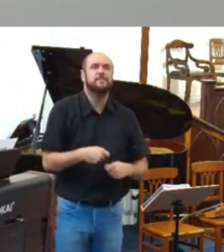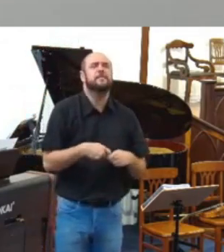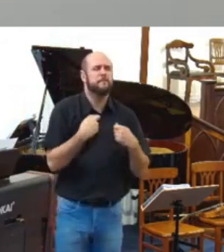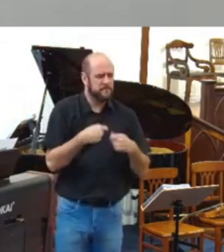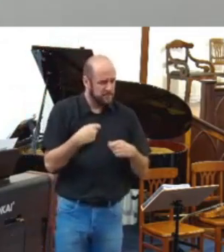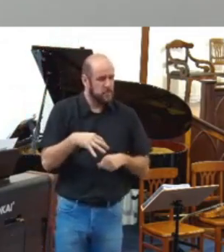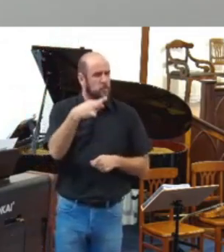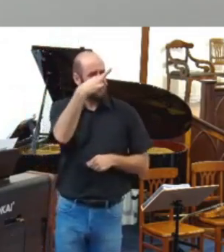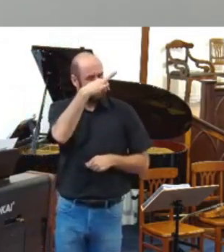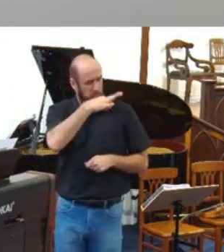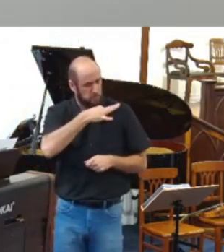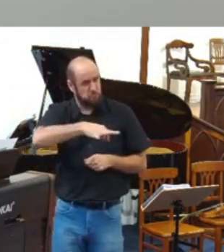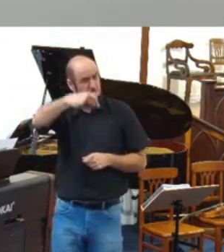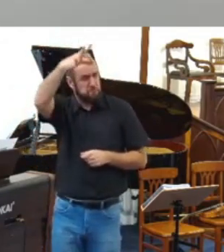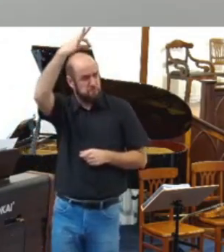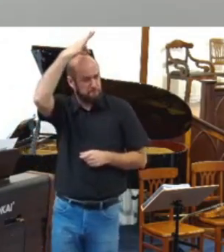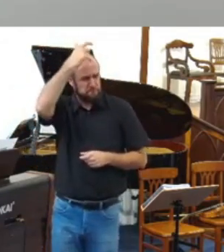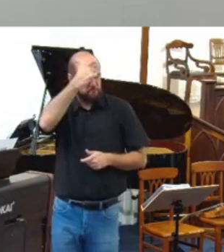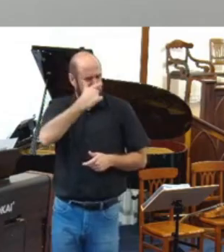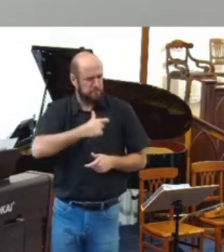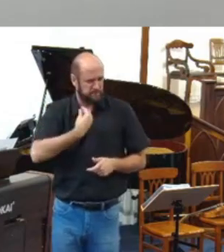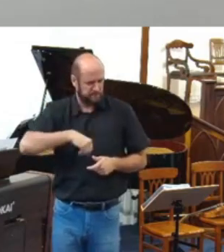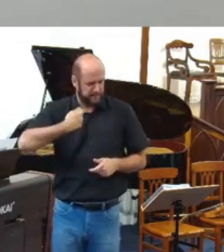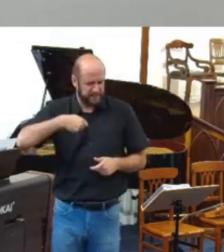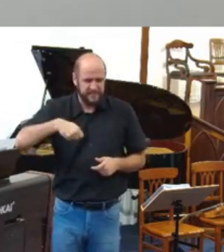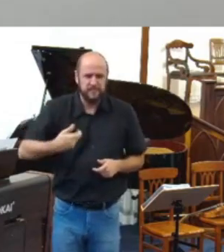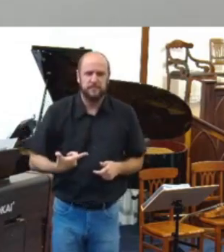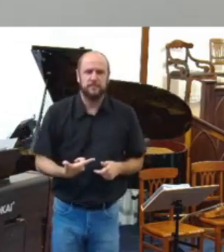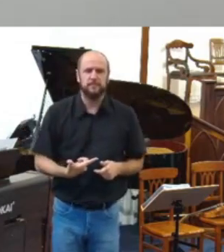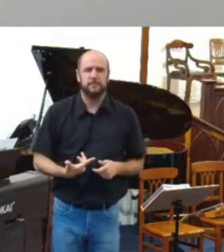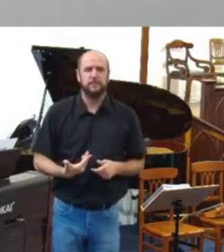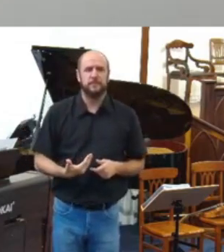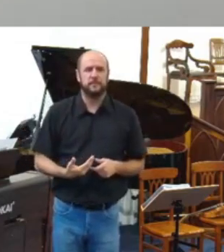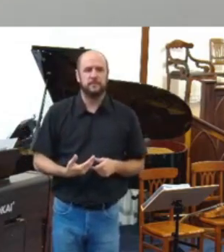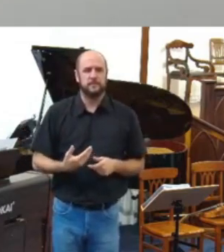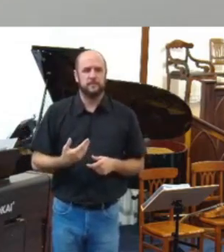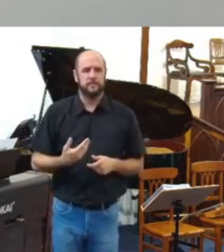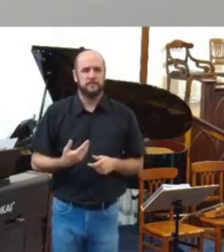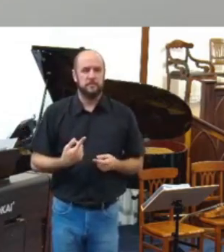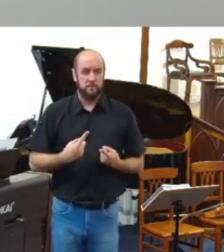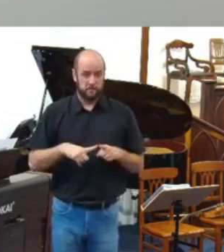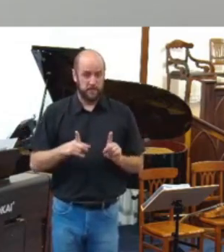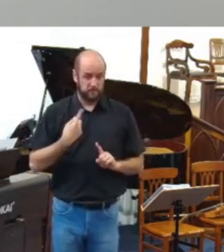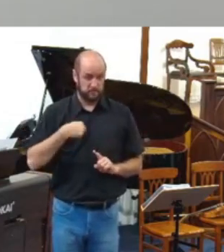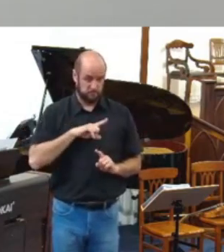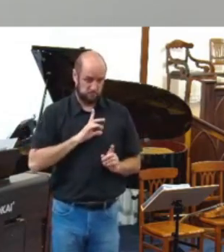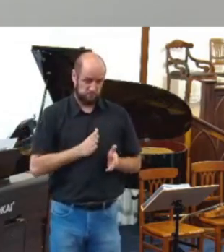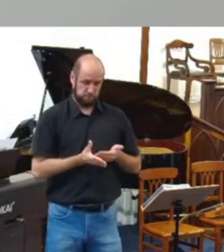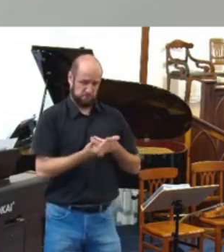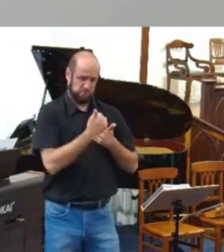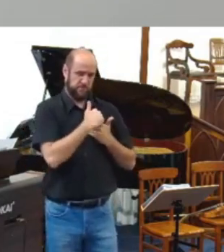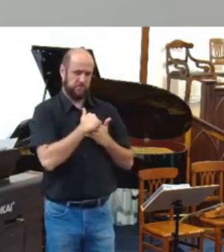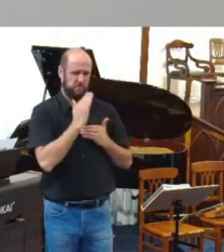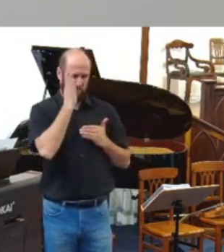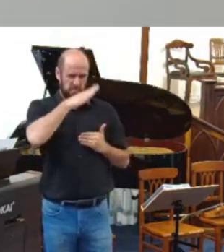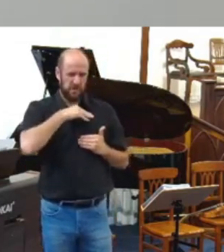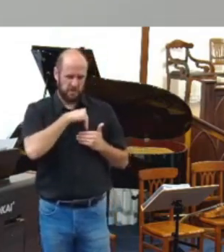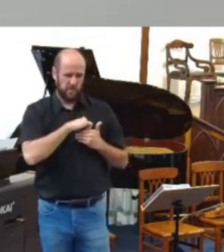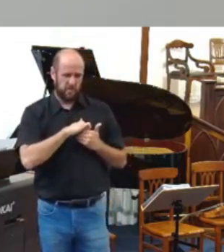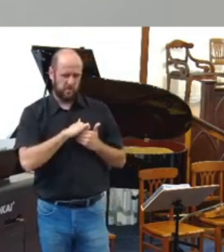algum momento essa personalidade vai aparecer. No dia em que alguém pisar no seu calo, no dia que você